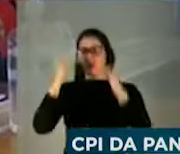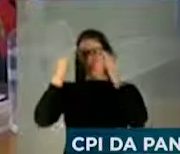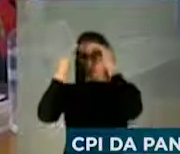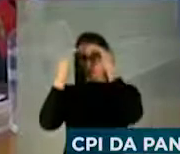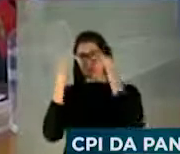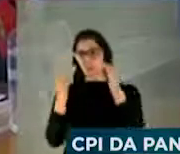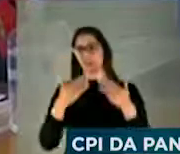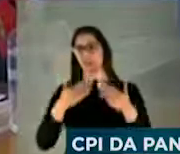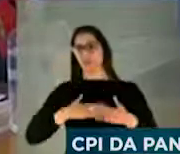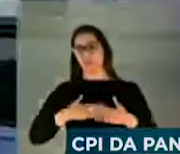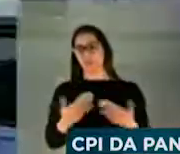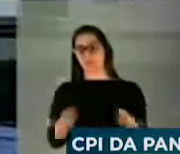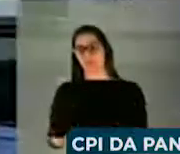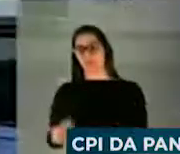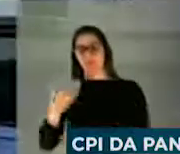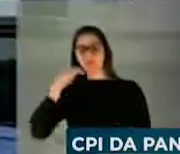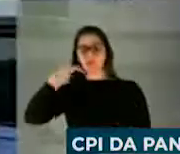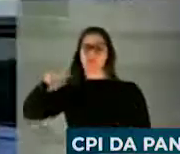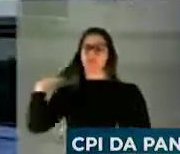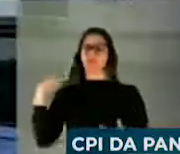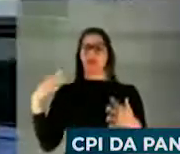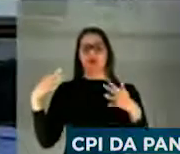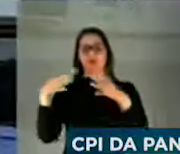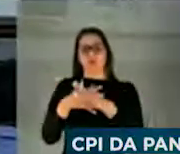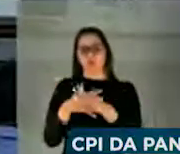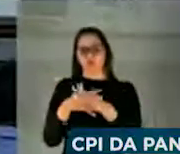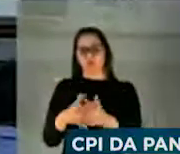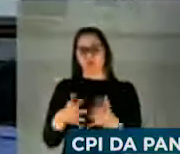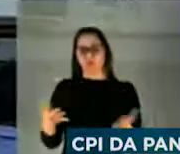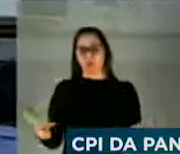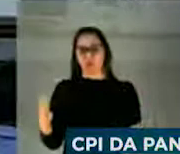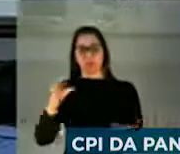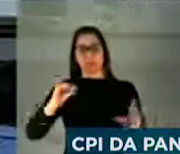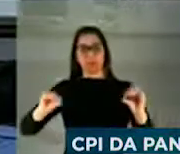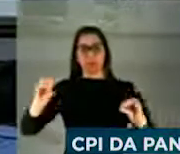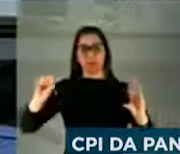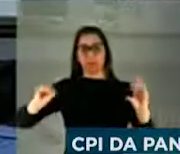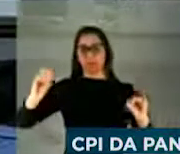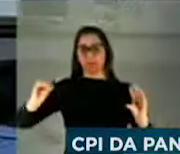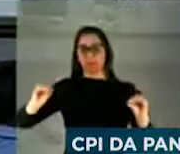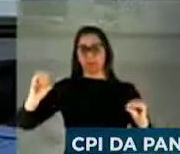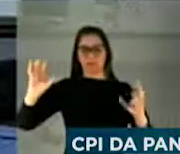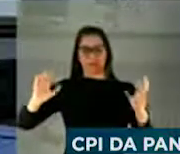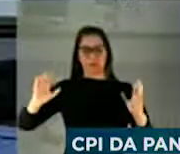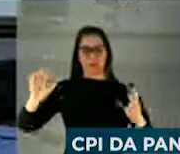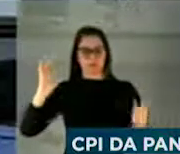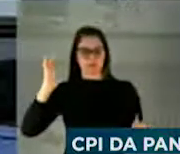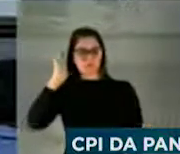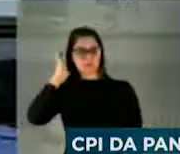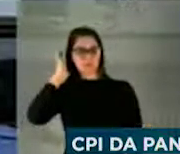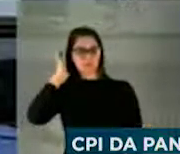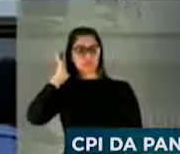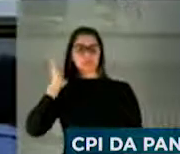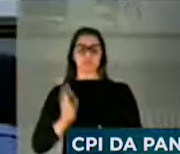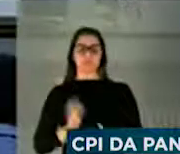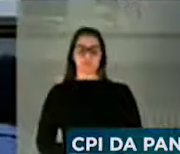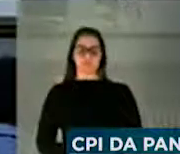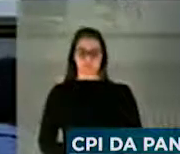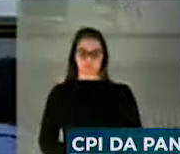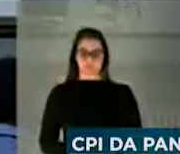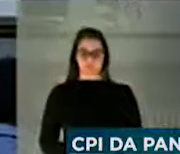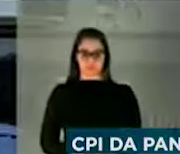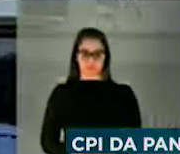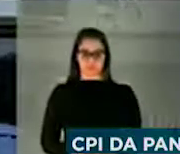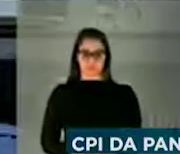contextualização pesada eu vou pedir que negócio rápido porém são todos apresentados com a data os autos da CPI sem o feijão